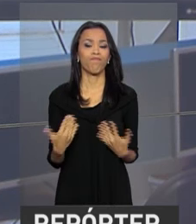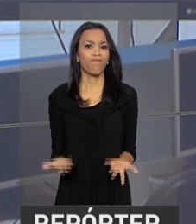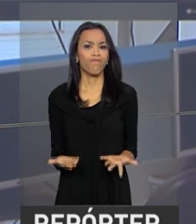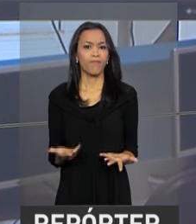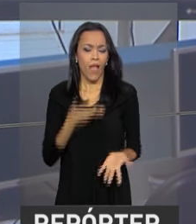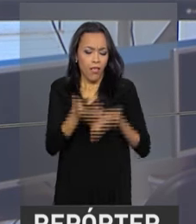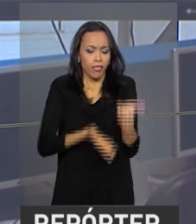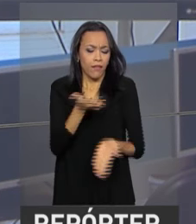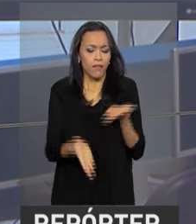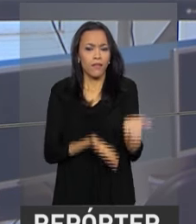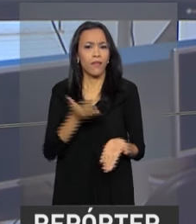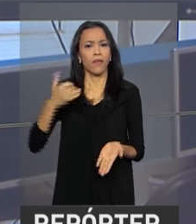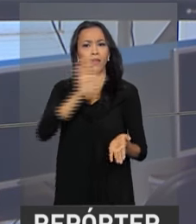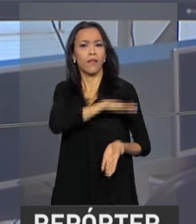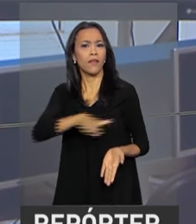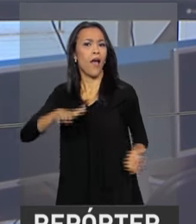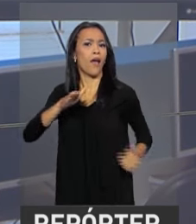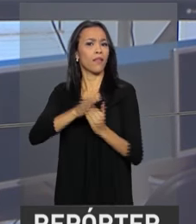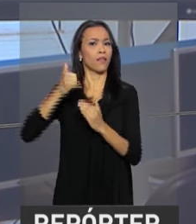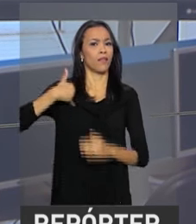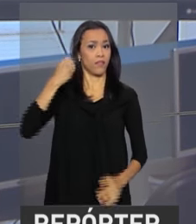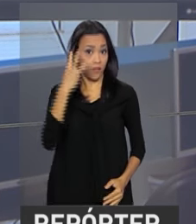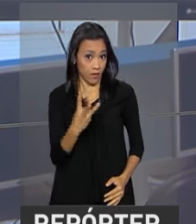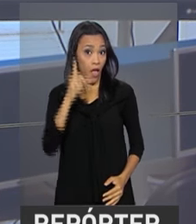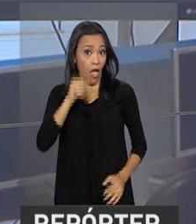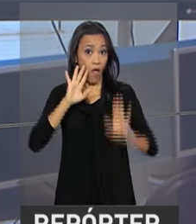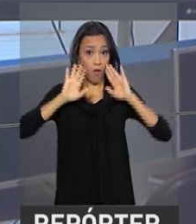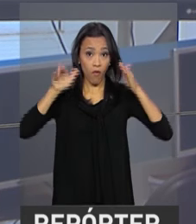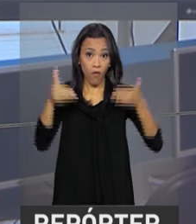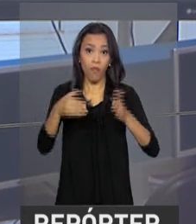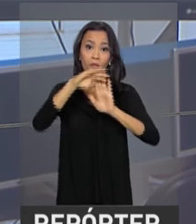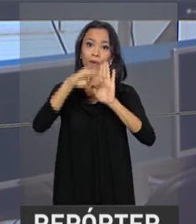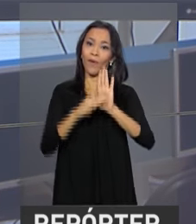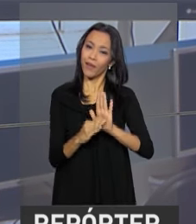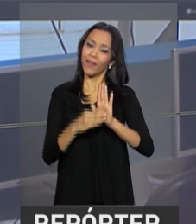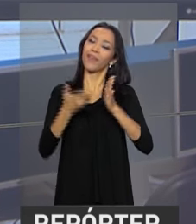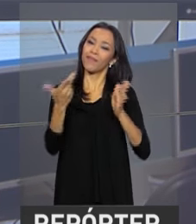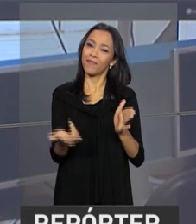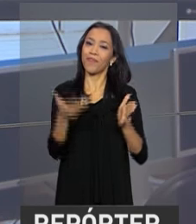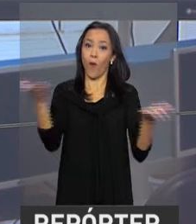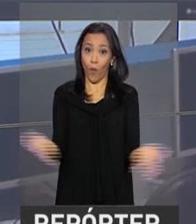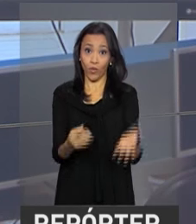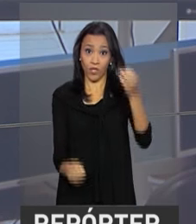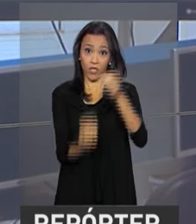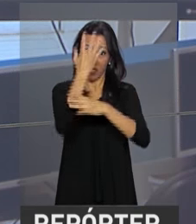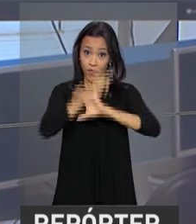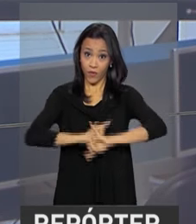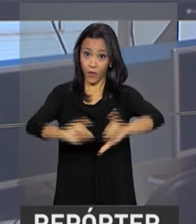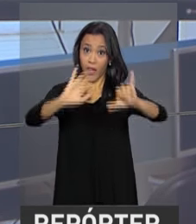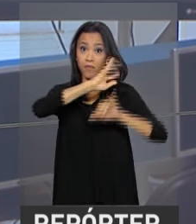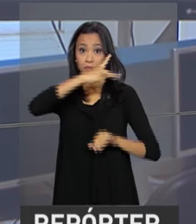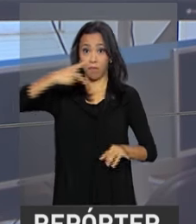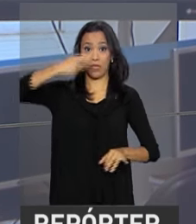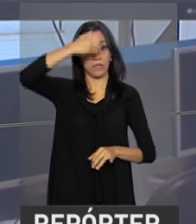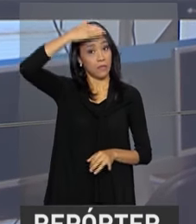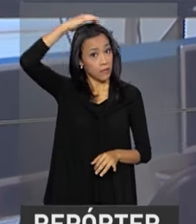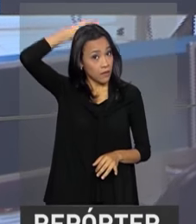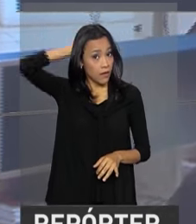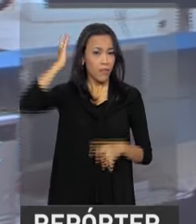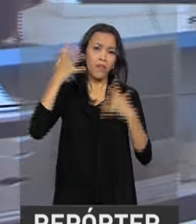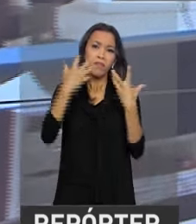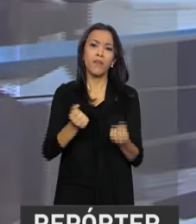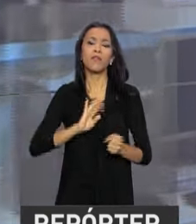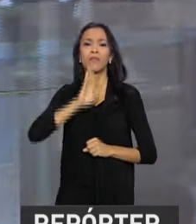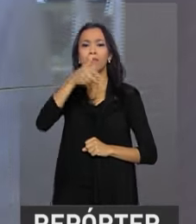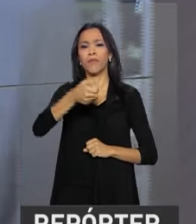Atender crianças de até 3 anos de idade. Esse vai ser o foco do programa Criança Feliz, que será lançado hoje pelo presidente Michel Temer. Vamos